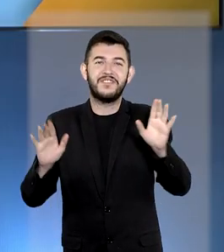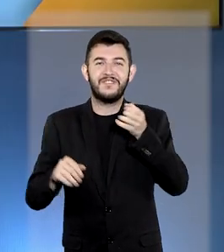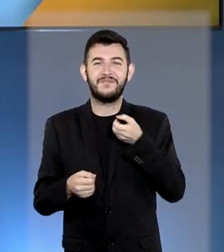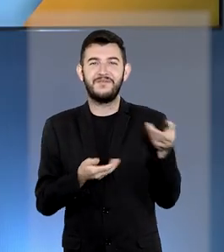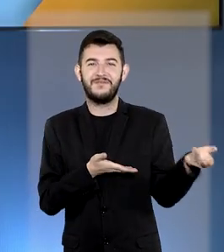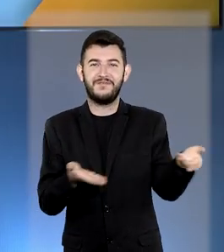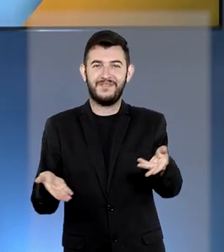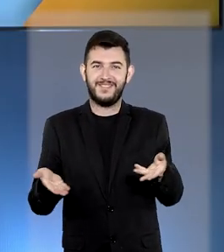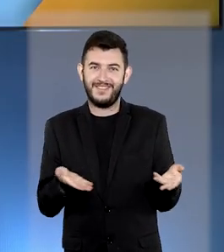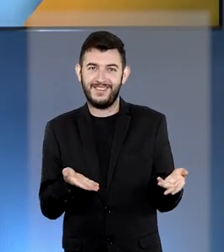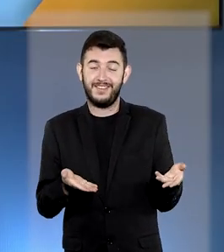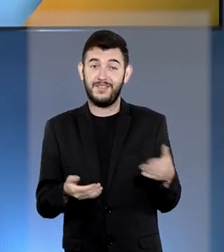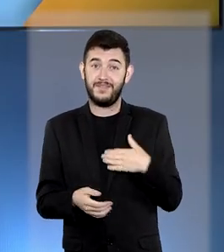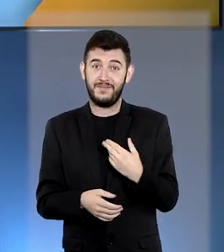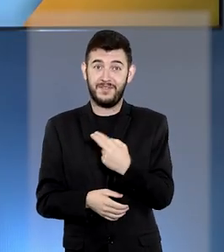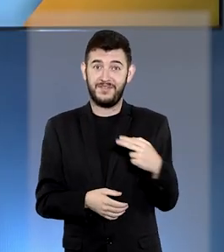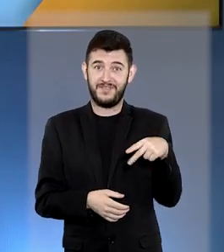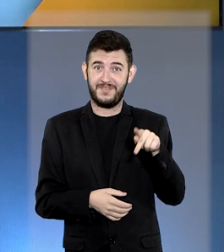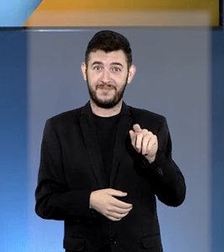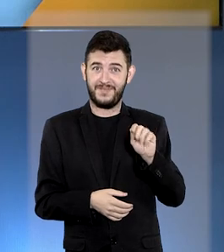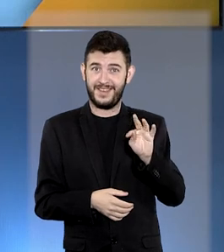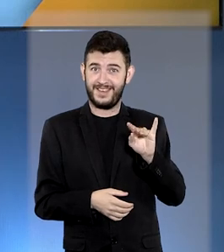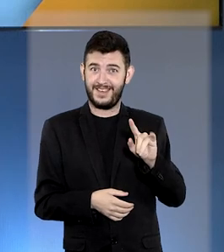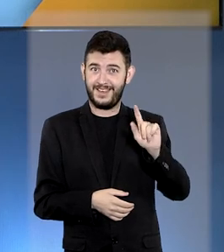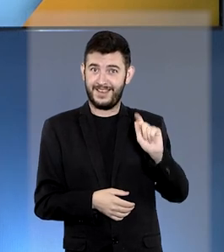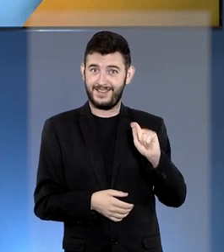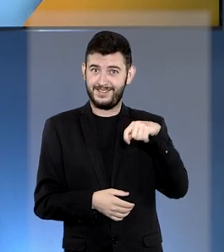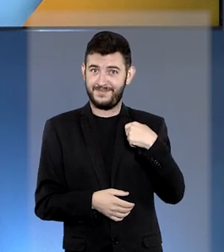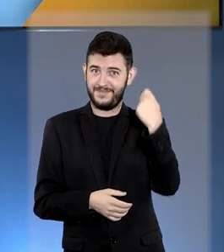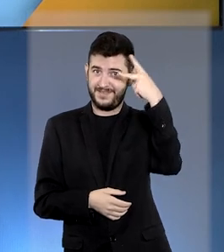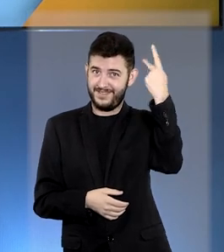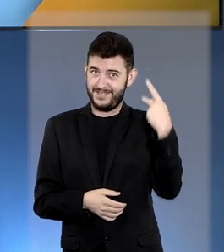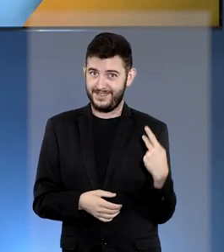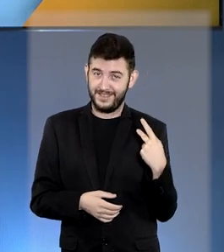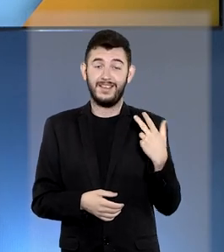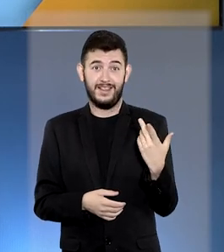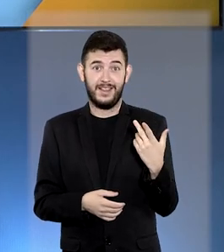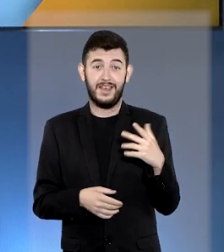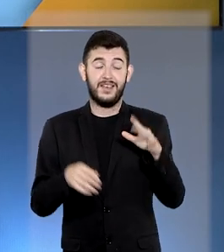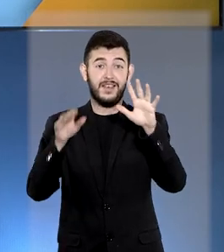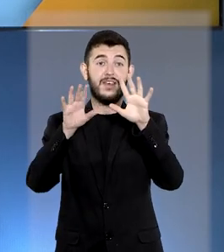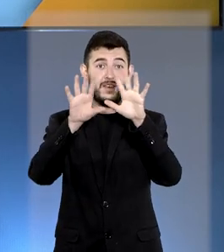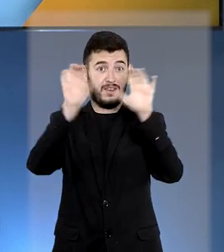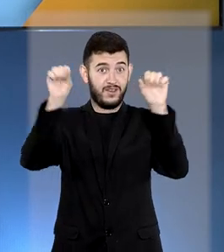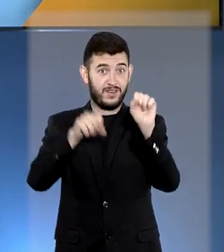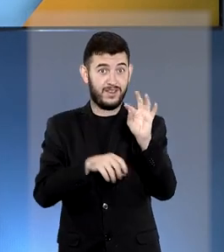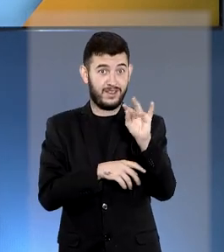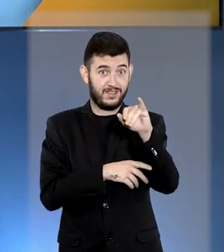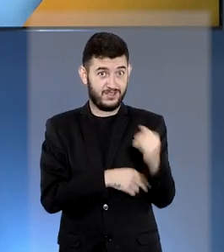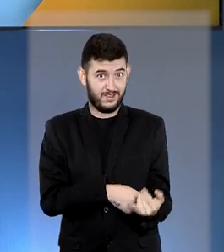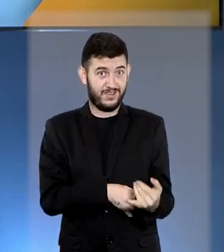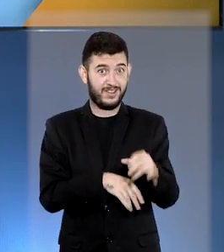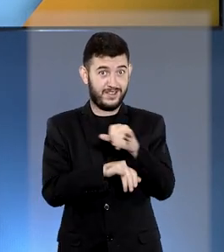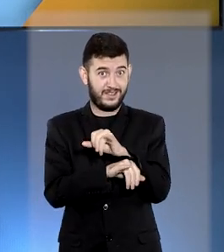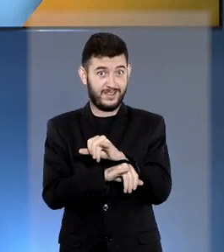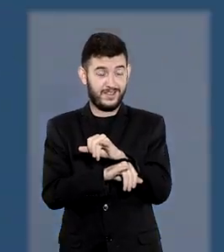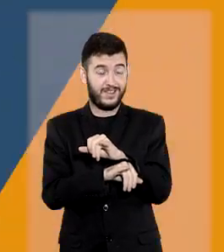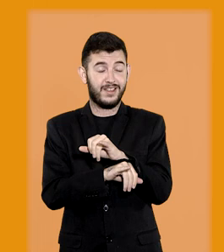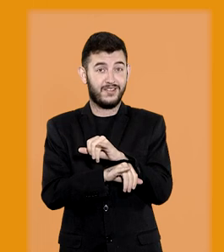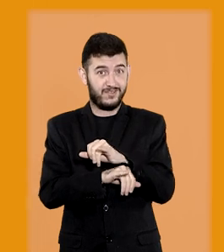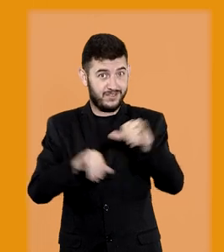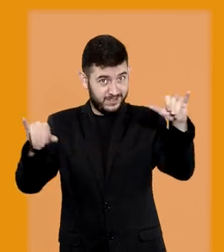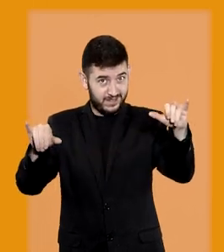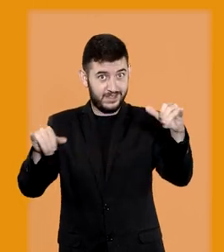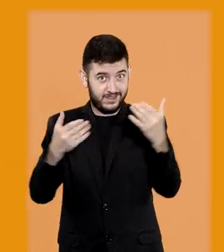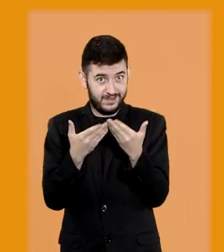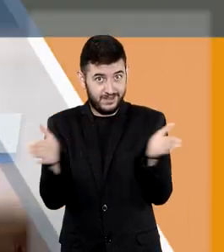Olá, seja muito bem-vindo. Eu sou Kátia Gomes e o STJ Notícias está no ar. No programa de hoje você vai